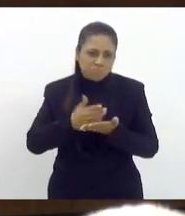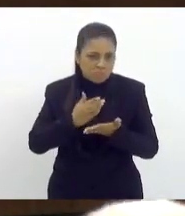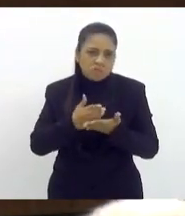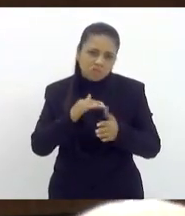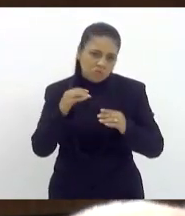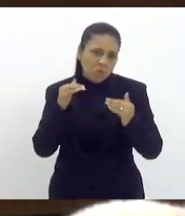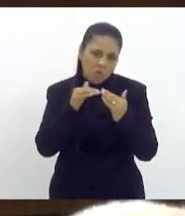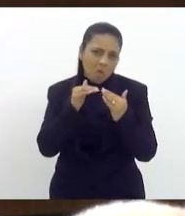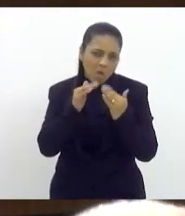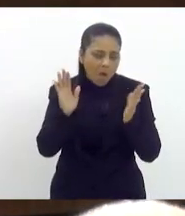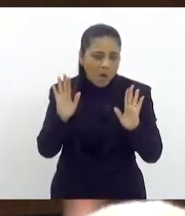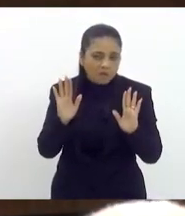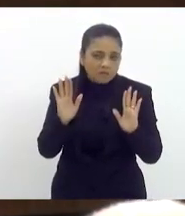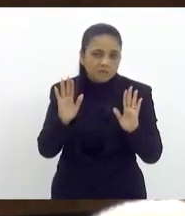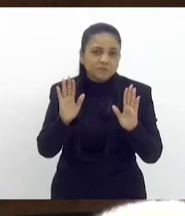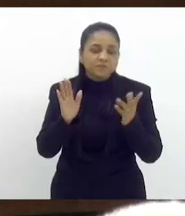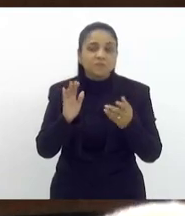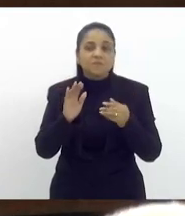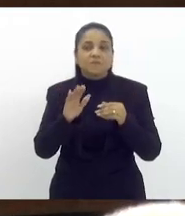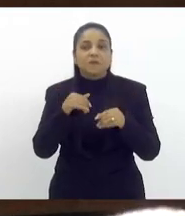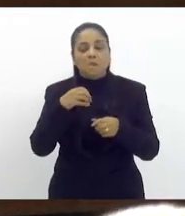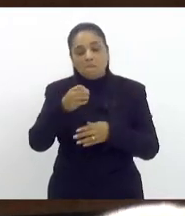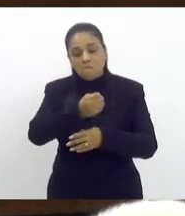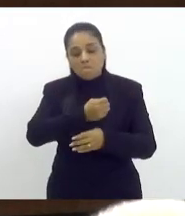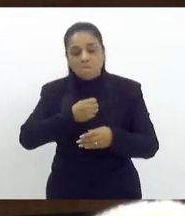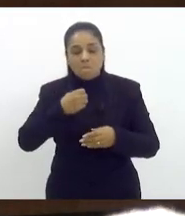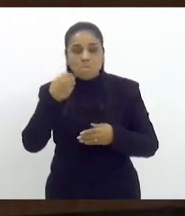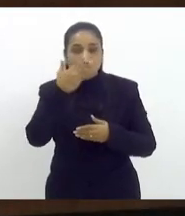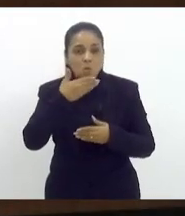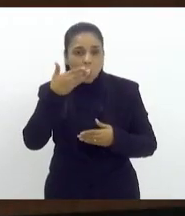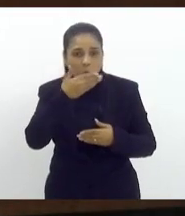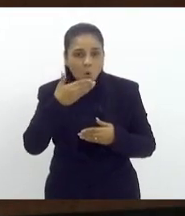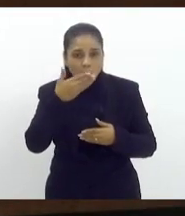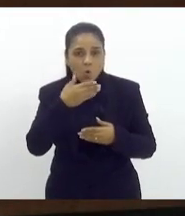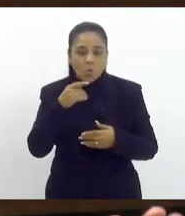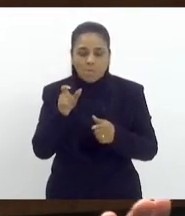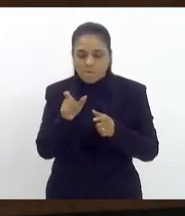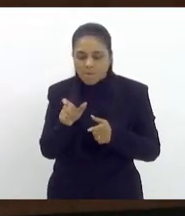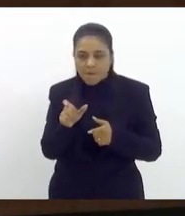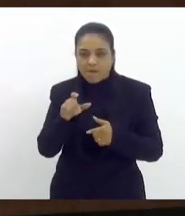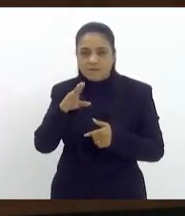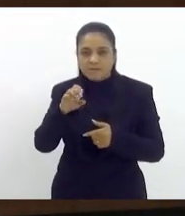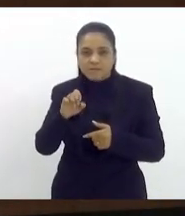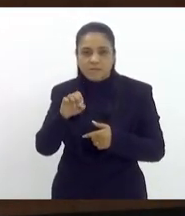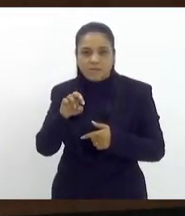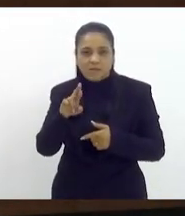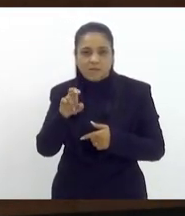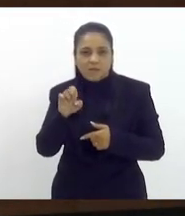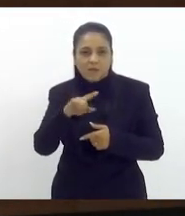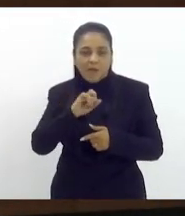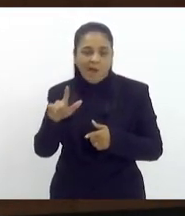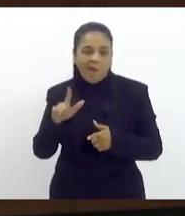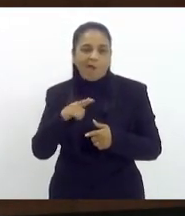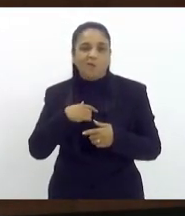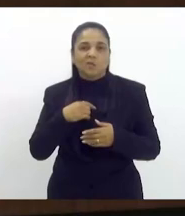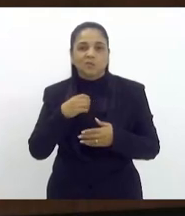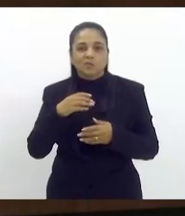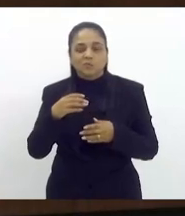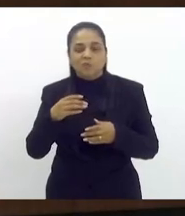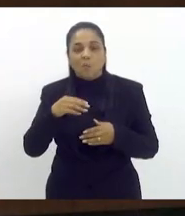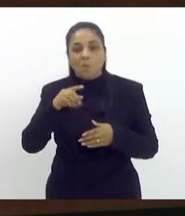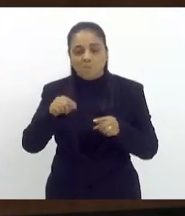lá bolos e misturas para bolos barrinha de cereal sopa macarrão tempero instantâneo